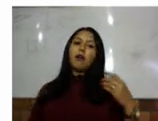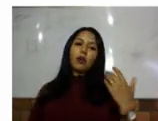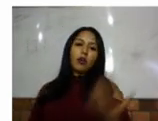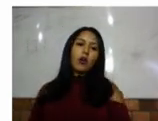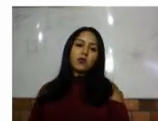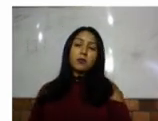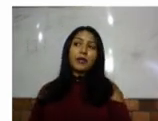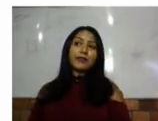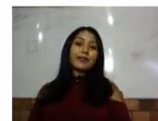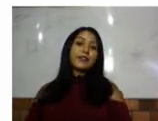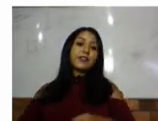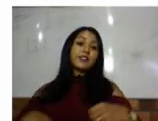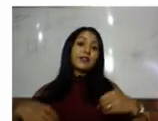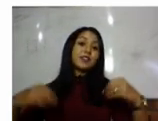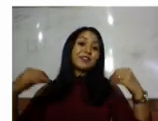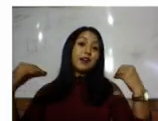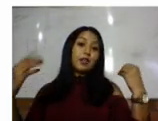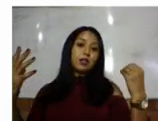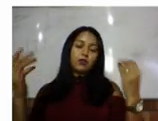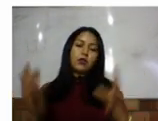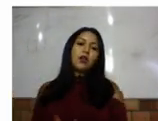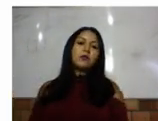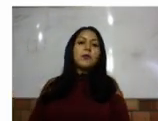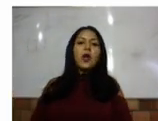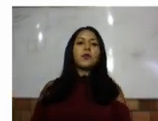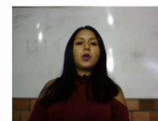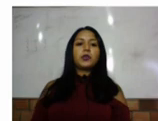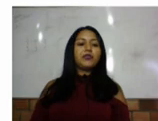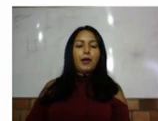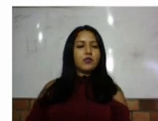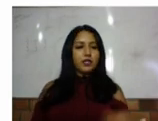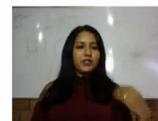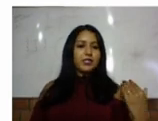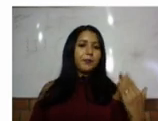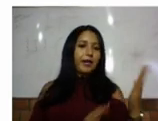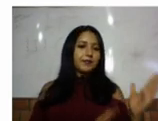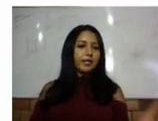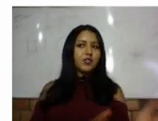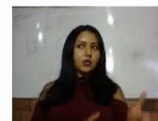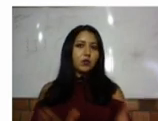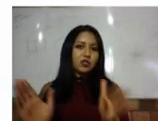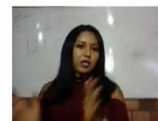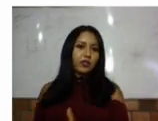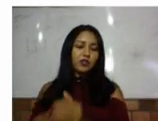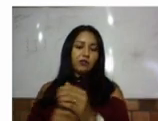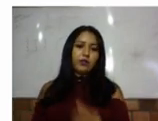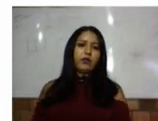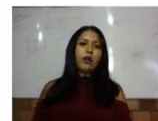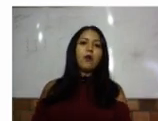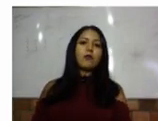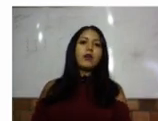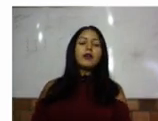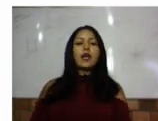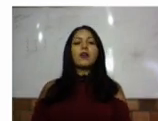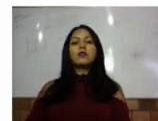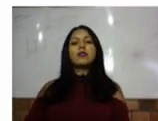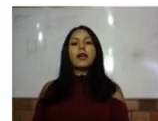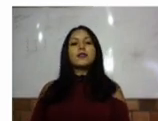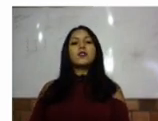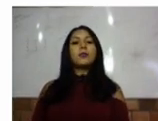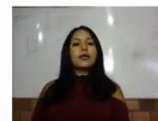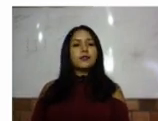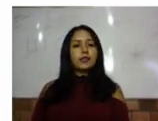e para indicar o que ocorre no momento em que está se falando no próximo nome do verbo já diz presente do indicativo então